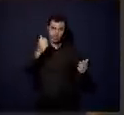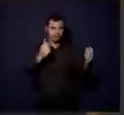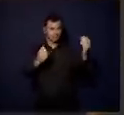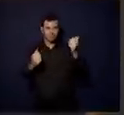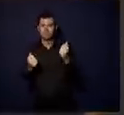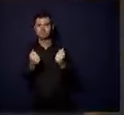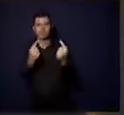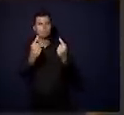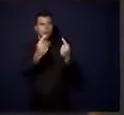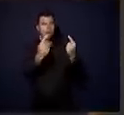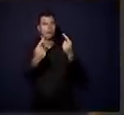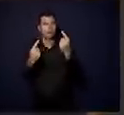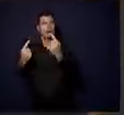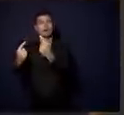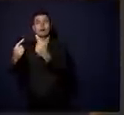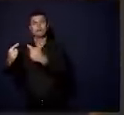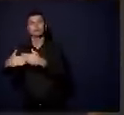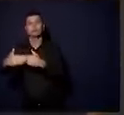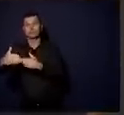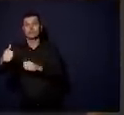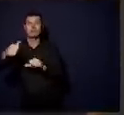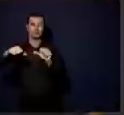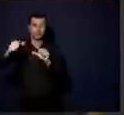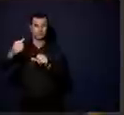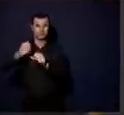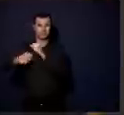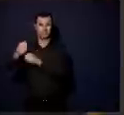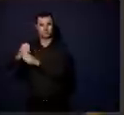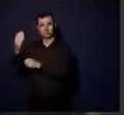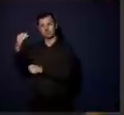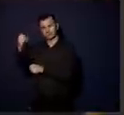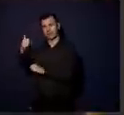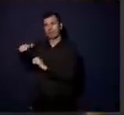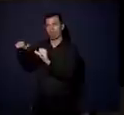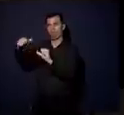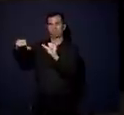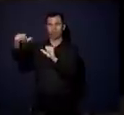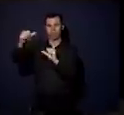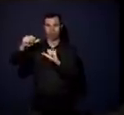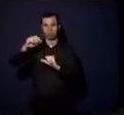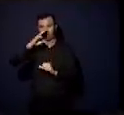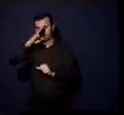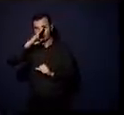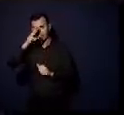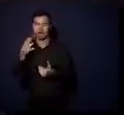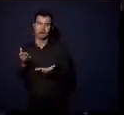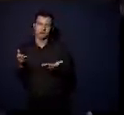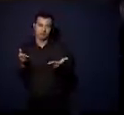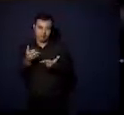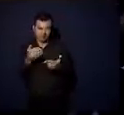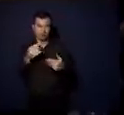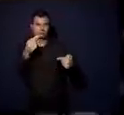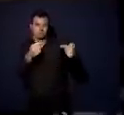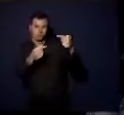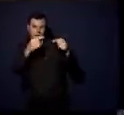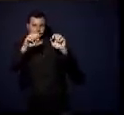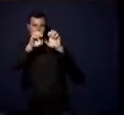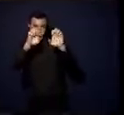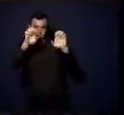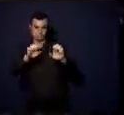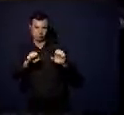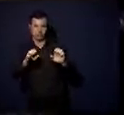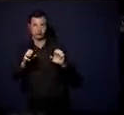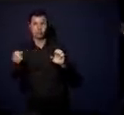conta desse efeito dessas dessas mudanças do final do ano passado e para discutir a questão estrutural que é o novo desenho do sistema